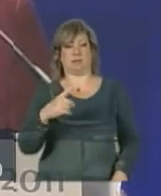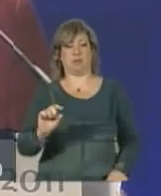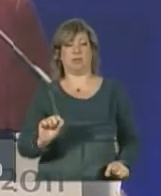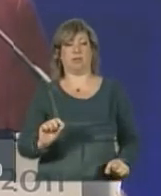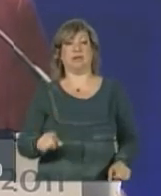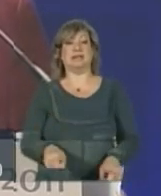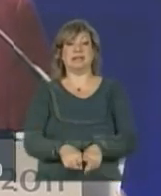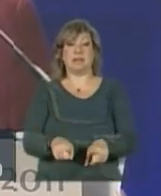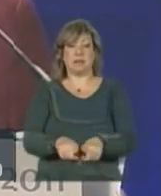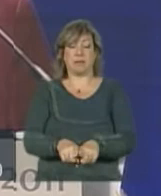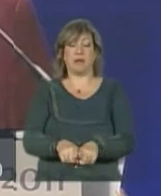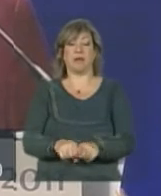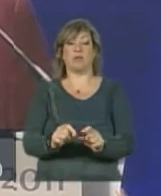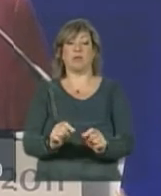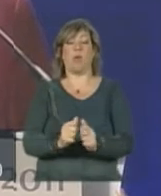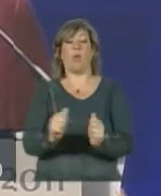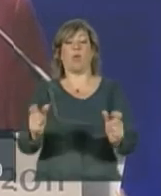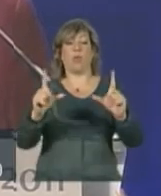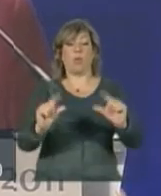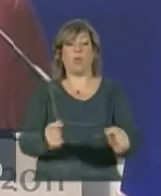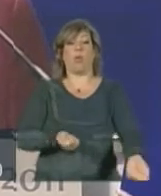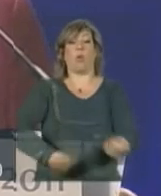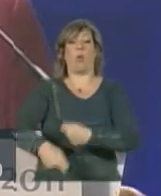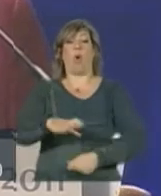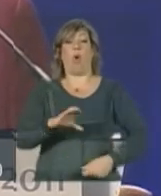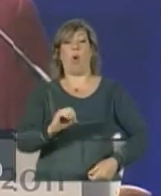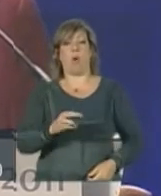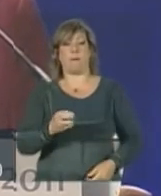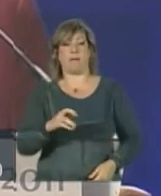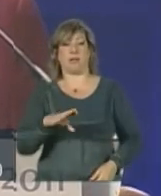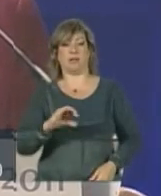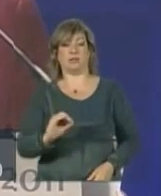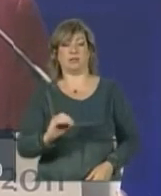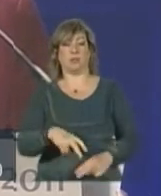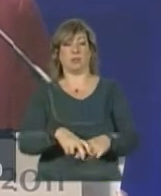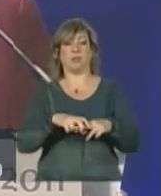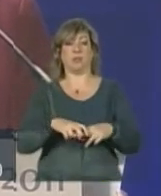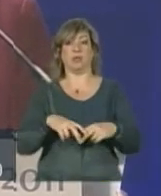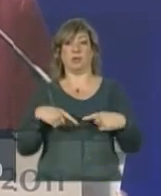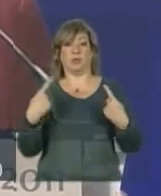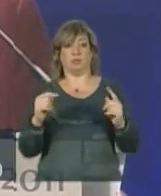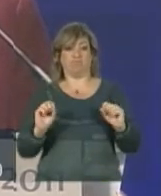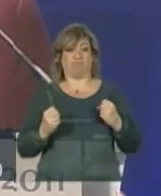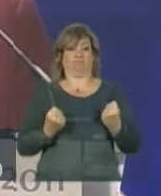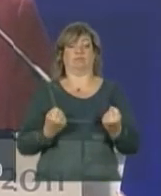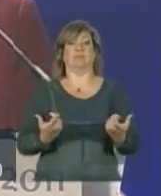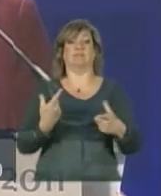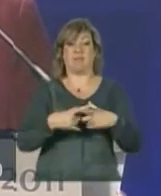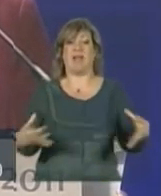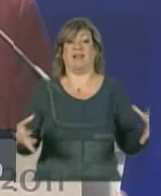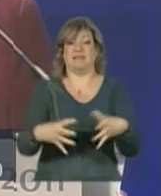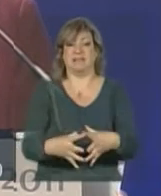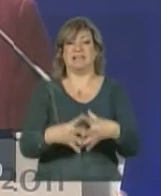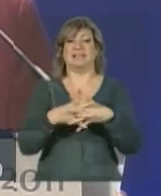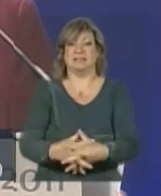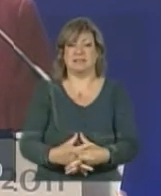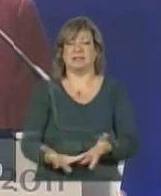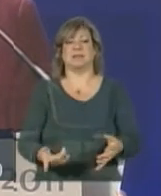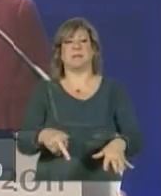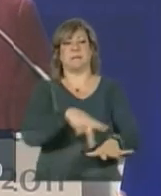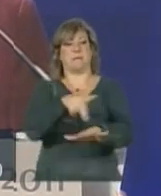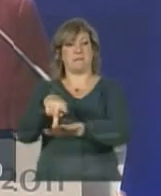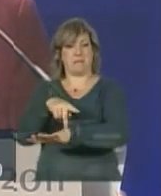Através também da redução do comércio, na medida que as economias se contraem, afeta também os